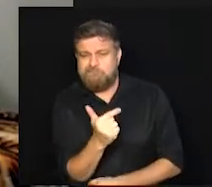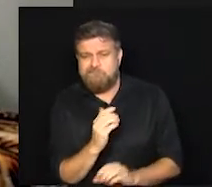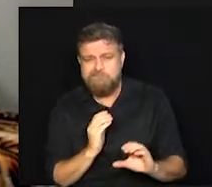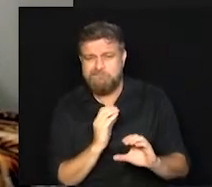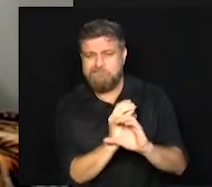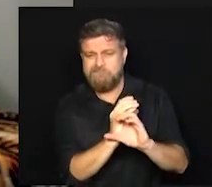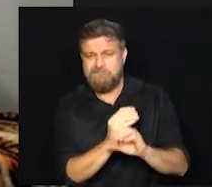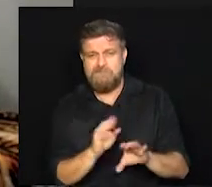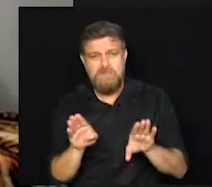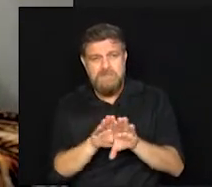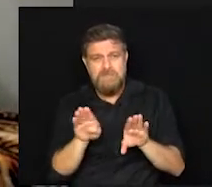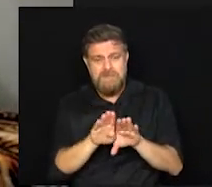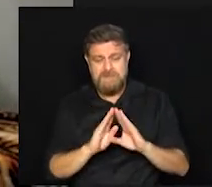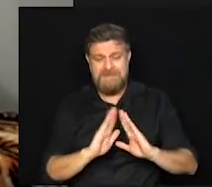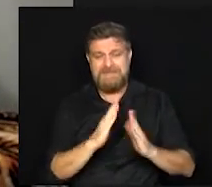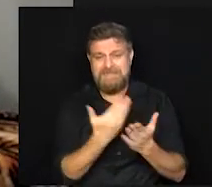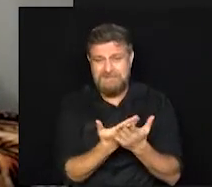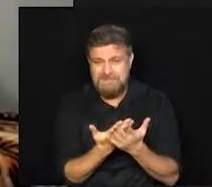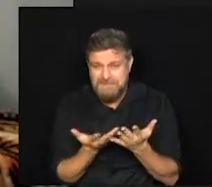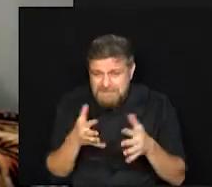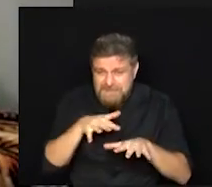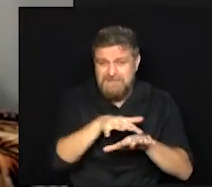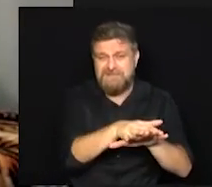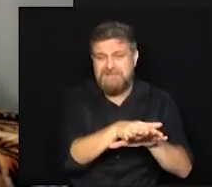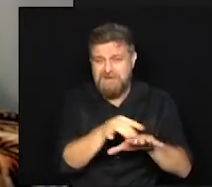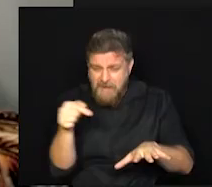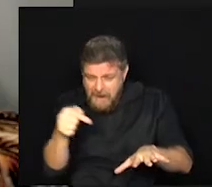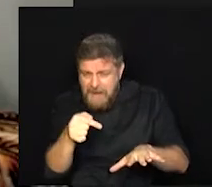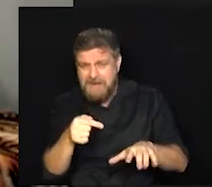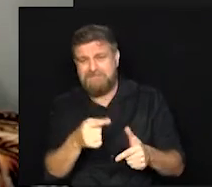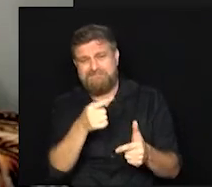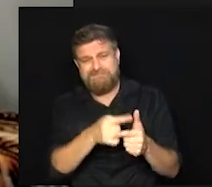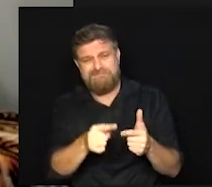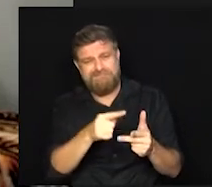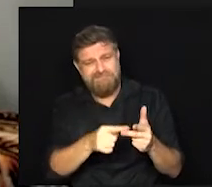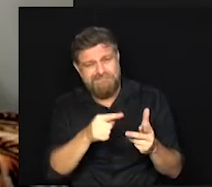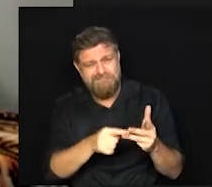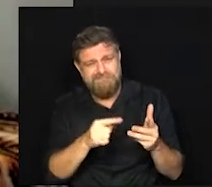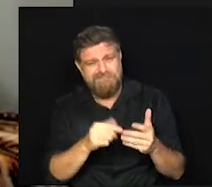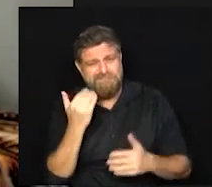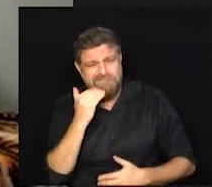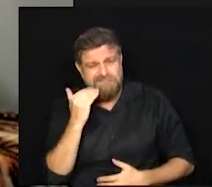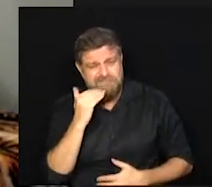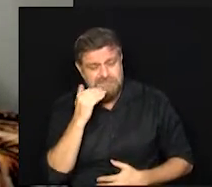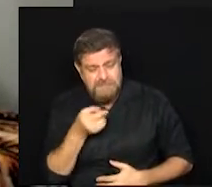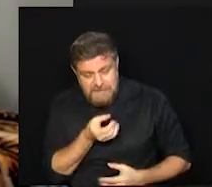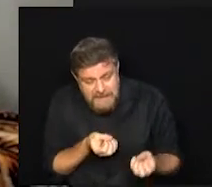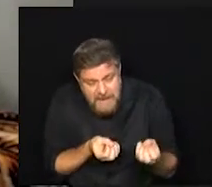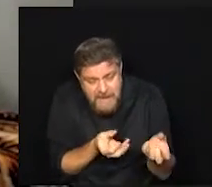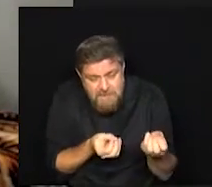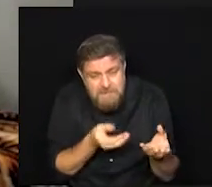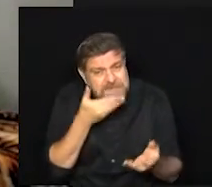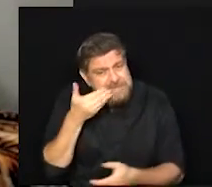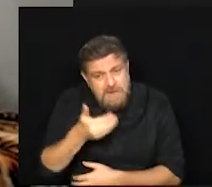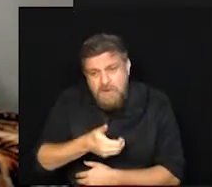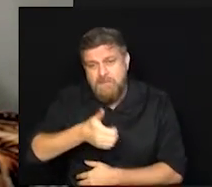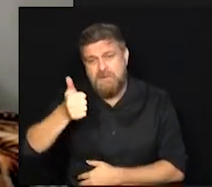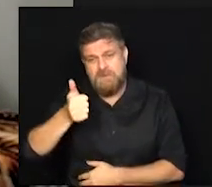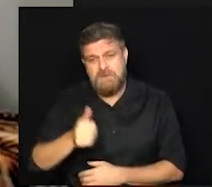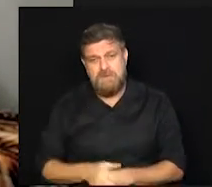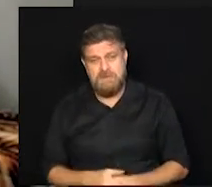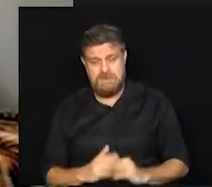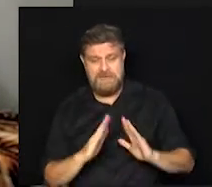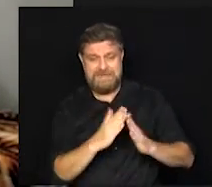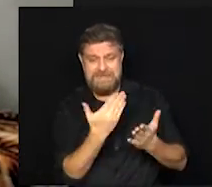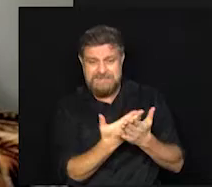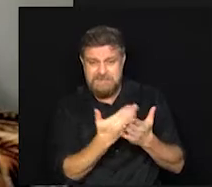na inclusão escolar. Então, precisaria melhorar a informação dentro das